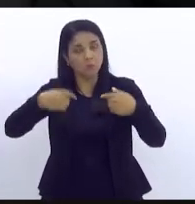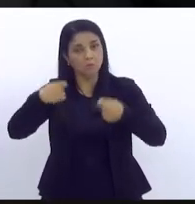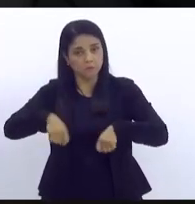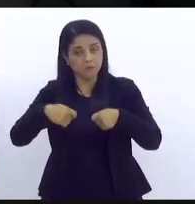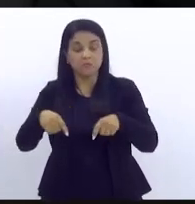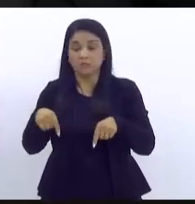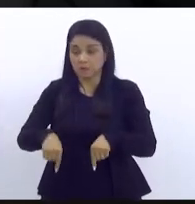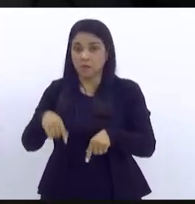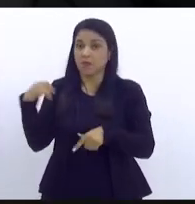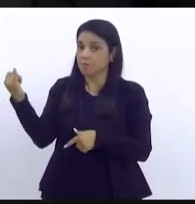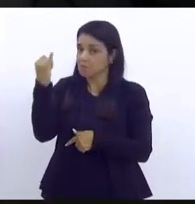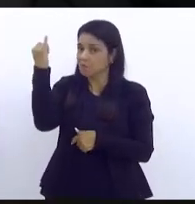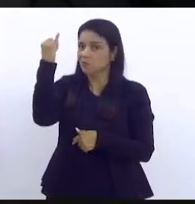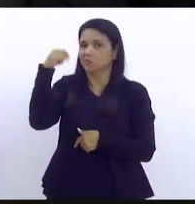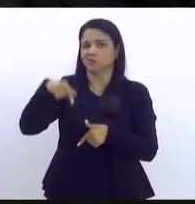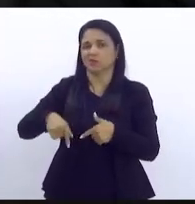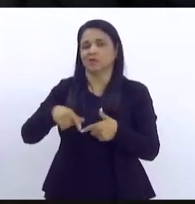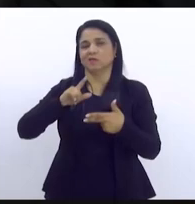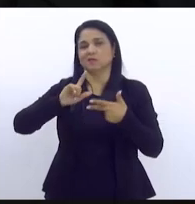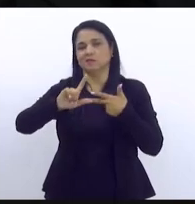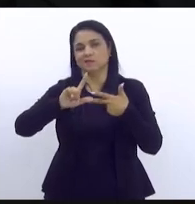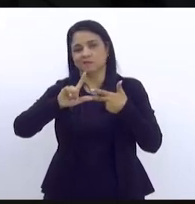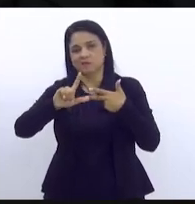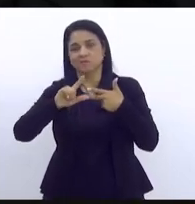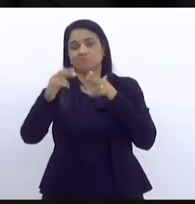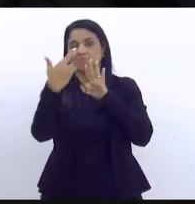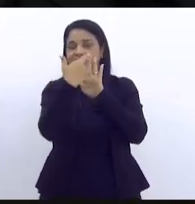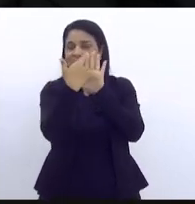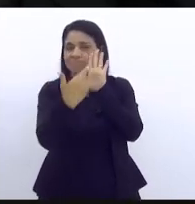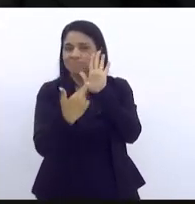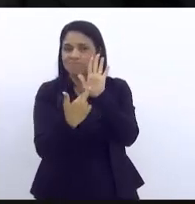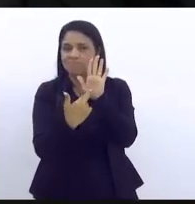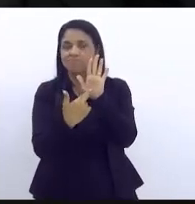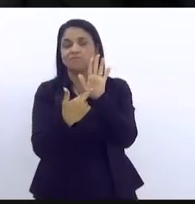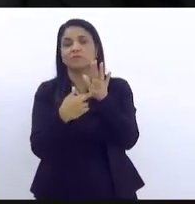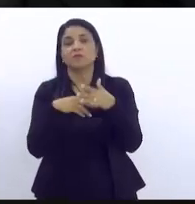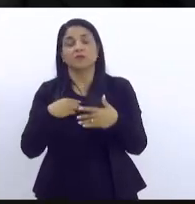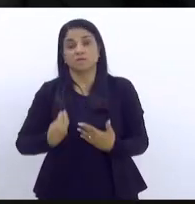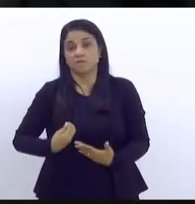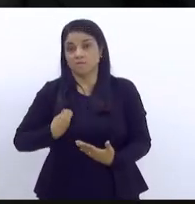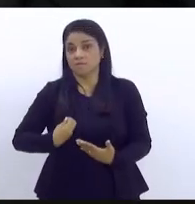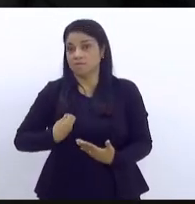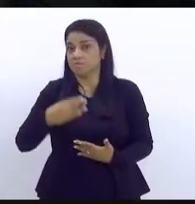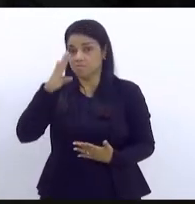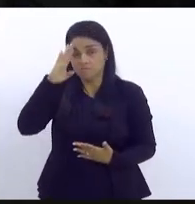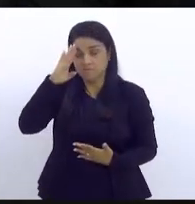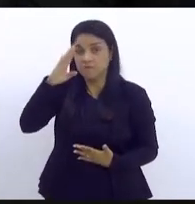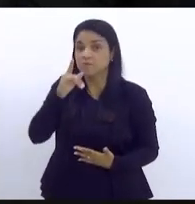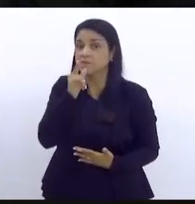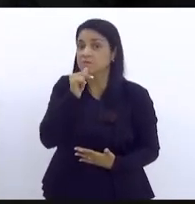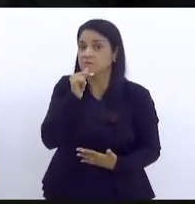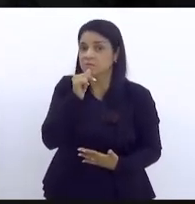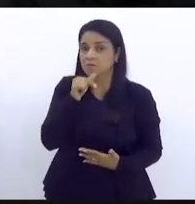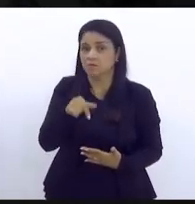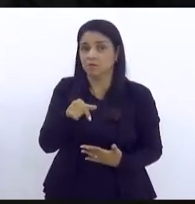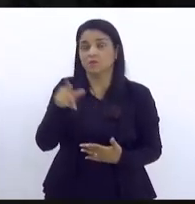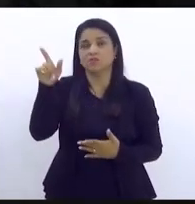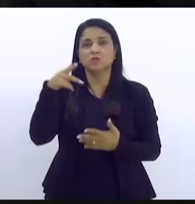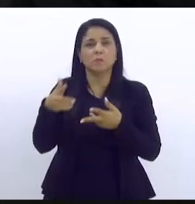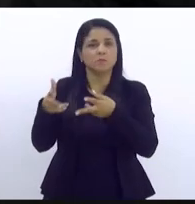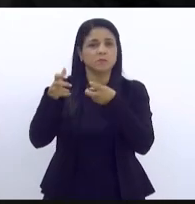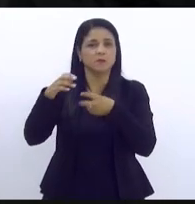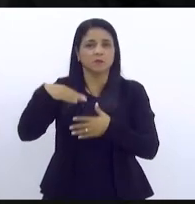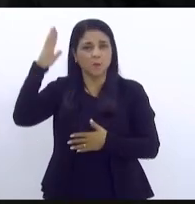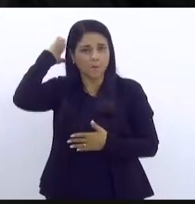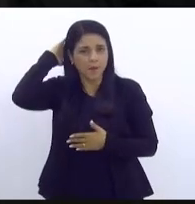feita também aqui no legislativo uma Norma que preveja um mínimo Vital de água seria relevants simo a gente observa isso por exemplo no Pará ou